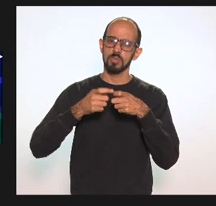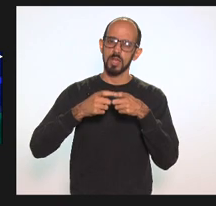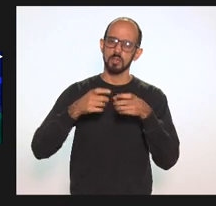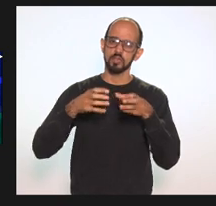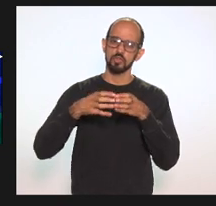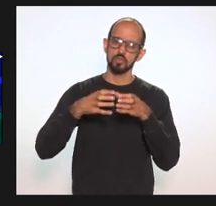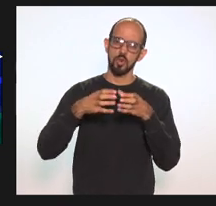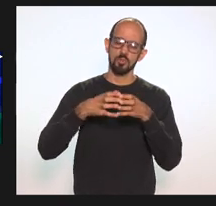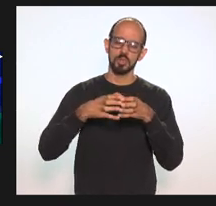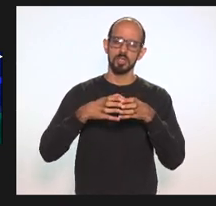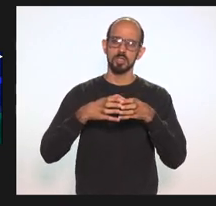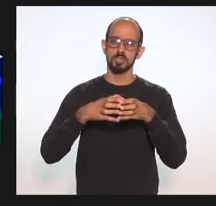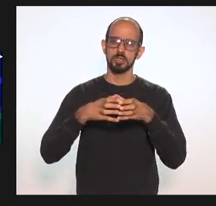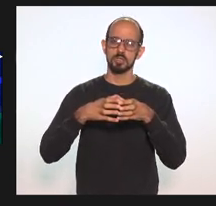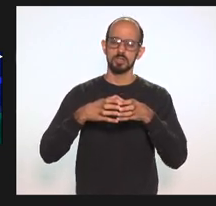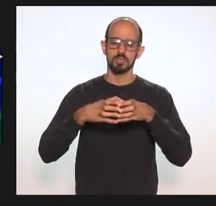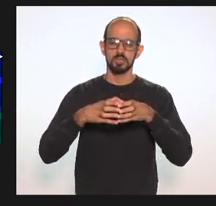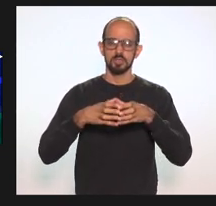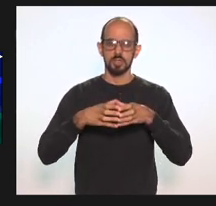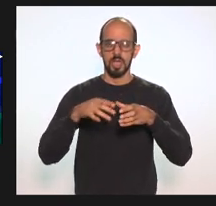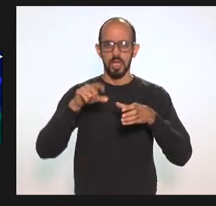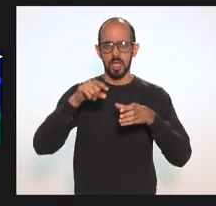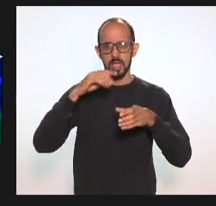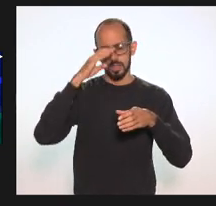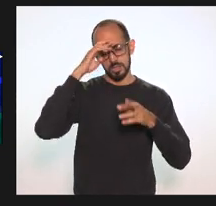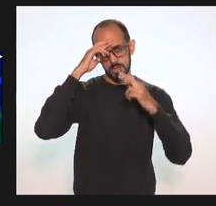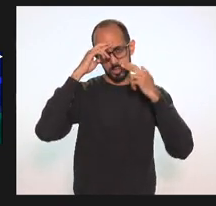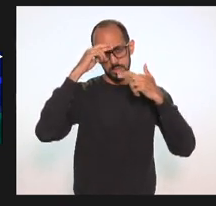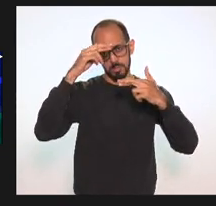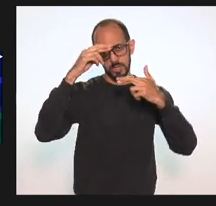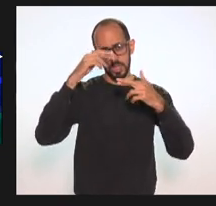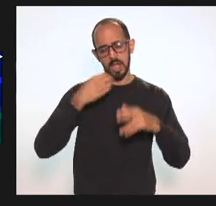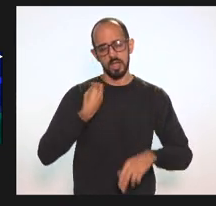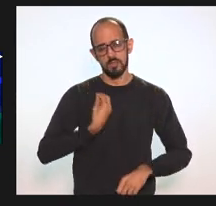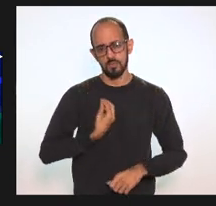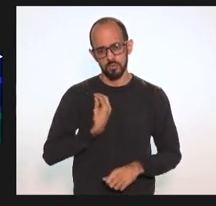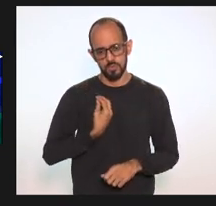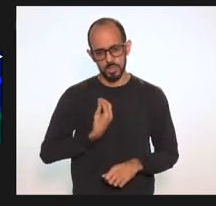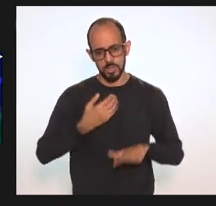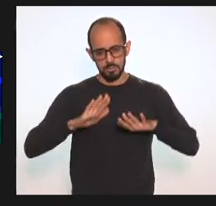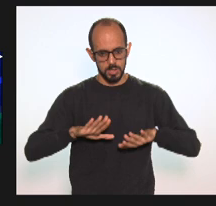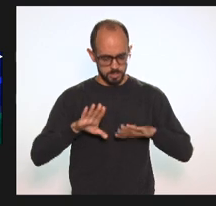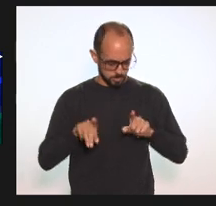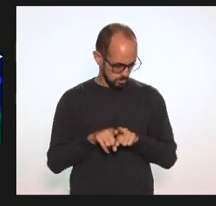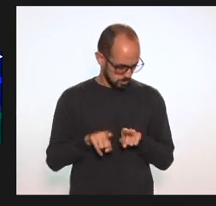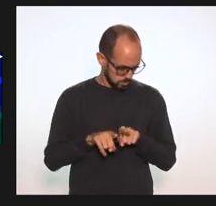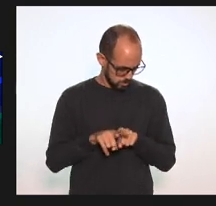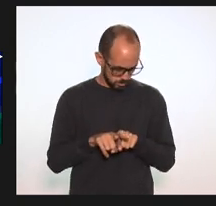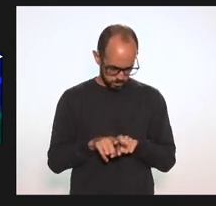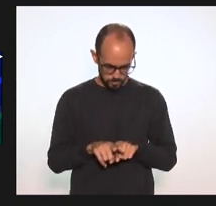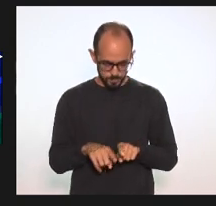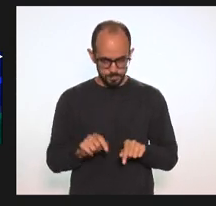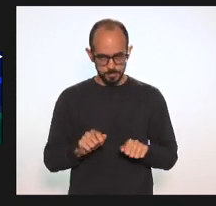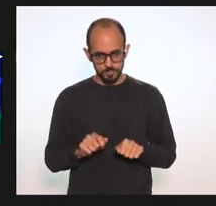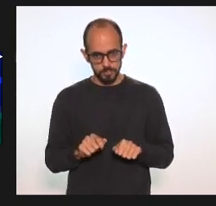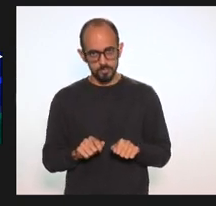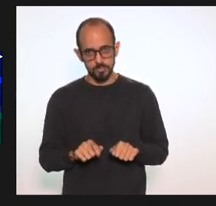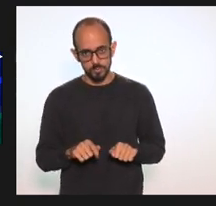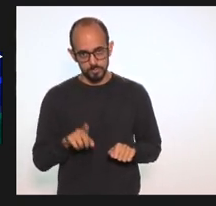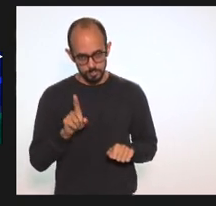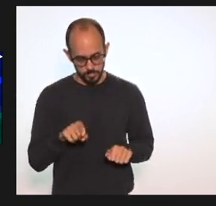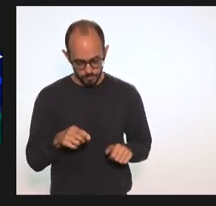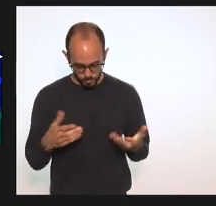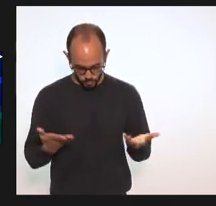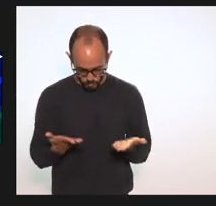cometer erros que estão ali e respeitar a ciência respeitar a vida mas o mesmo tempo é nos cabe hoje essa